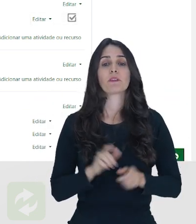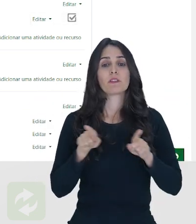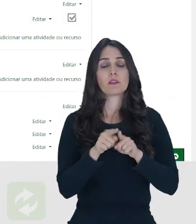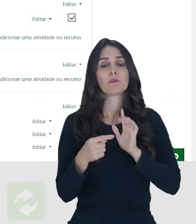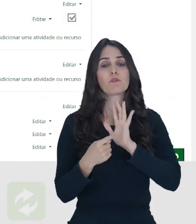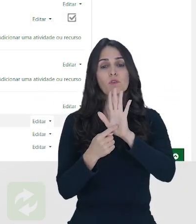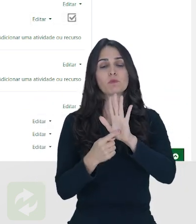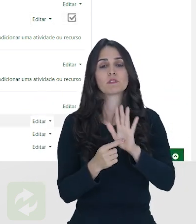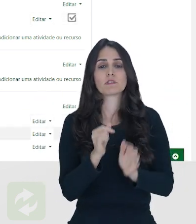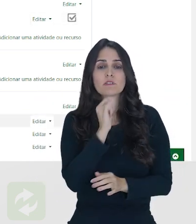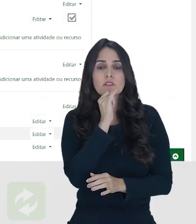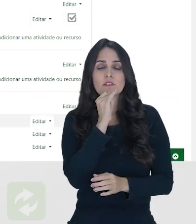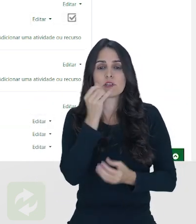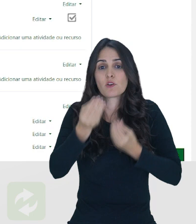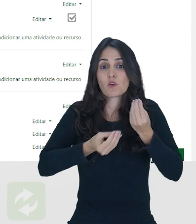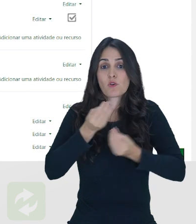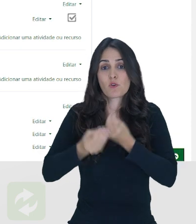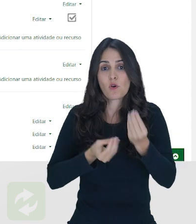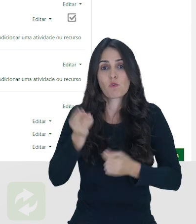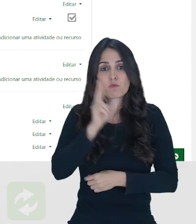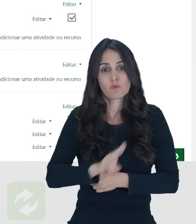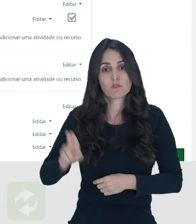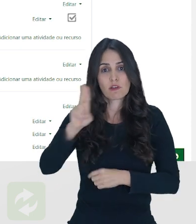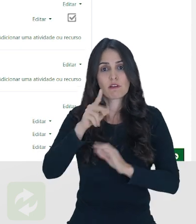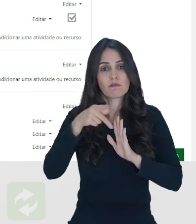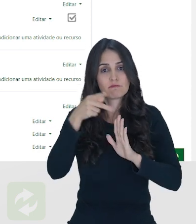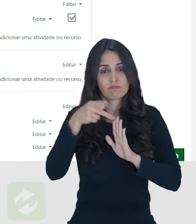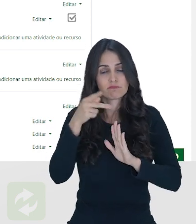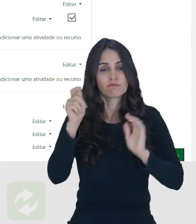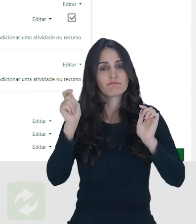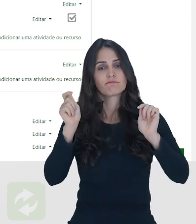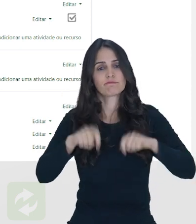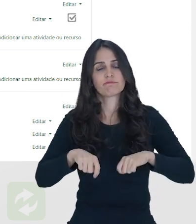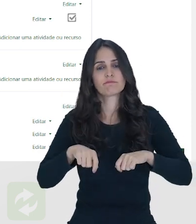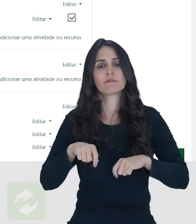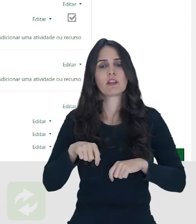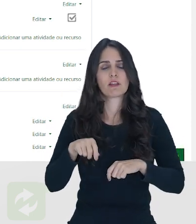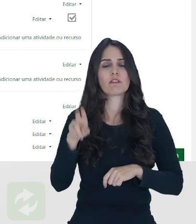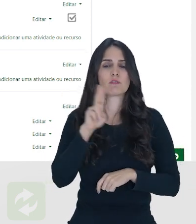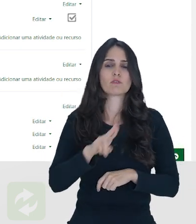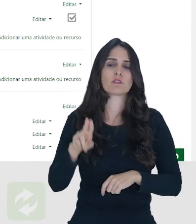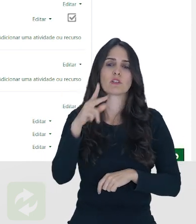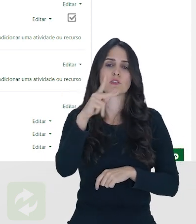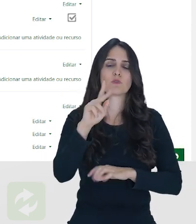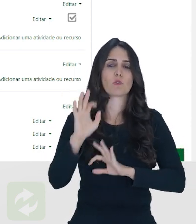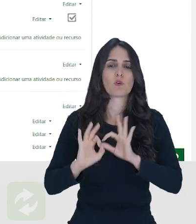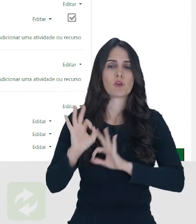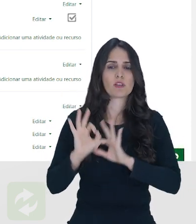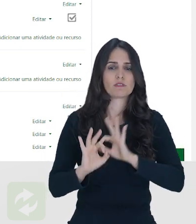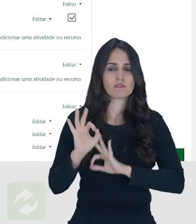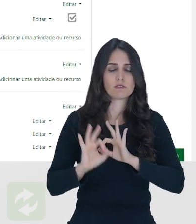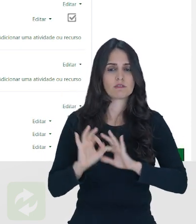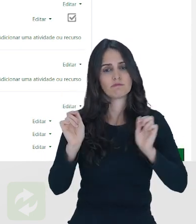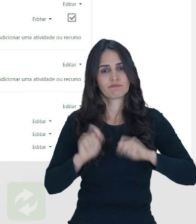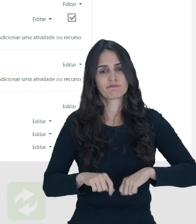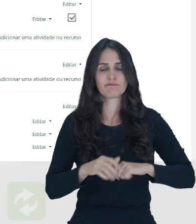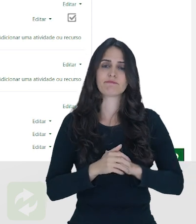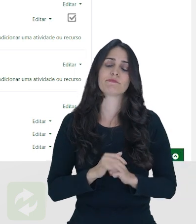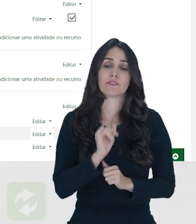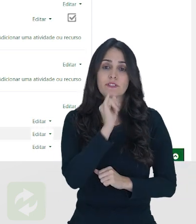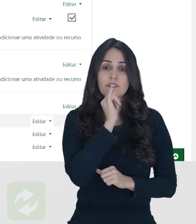alguns exemplos de utilização de página que podem ser úteis na sua organização